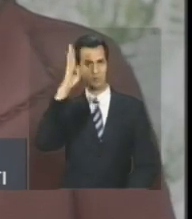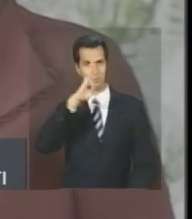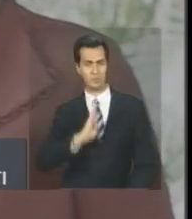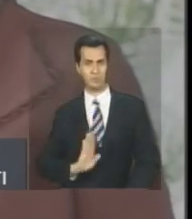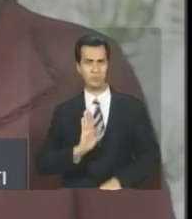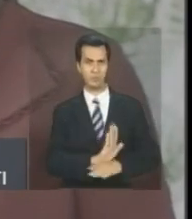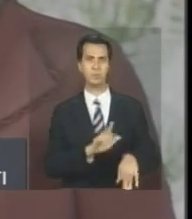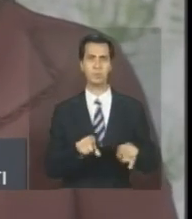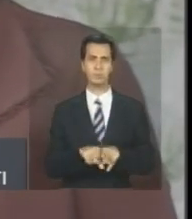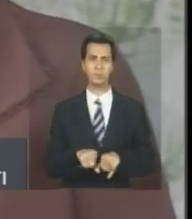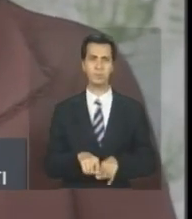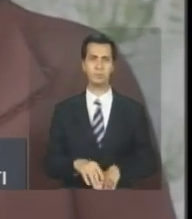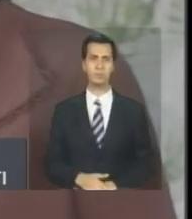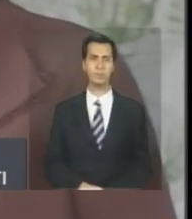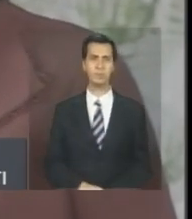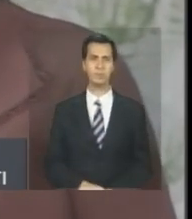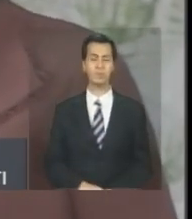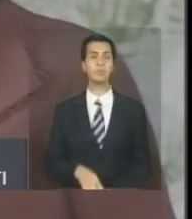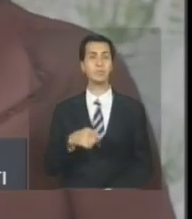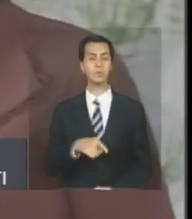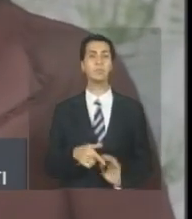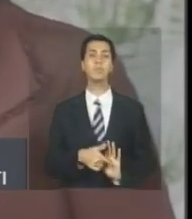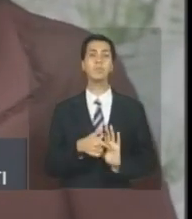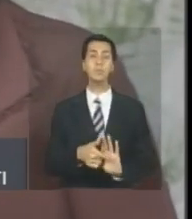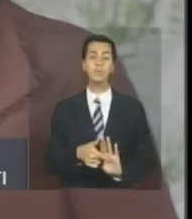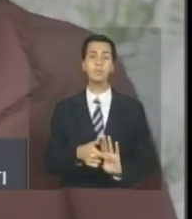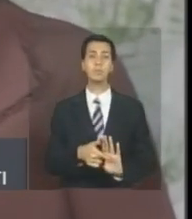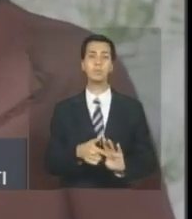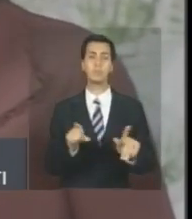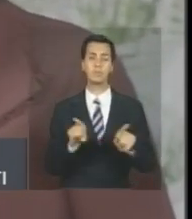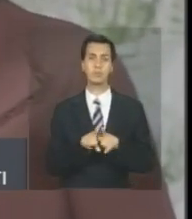Isto também se expressa na